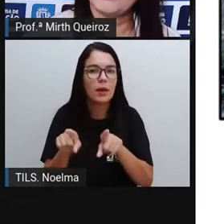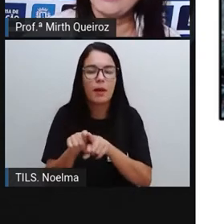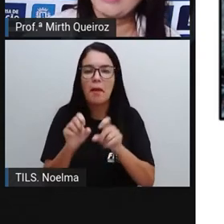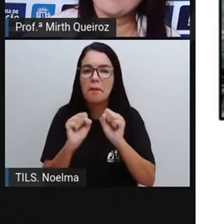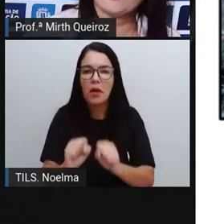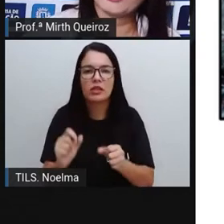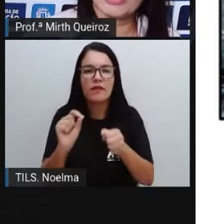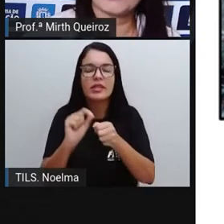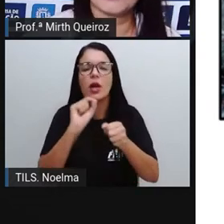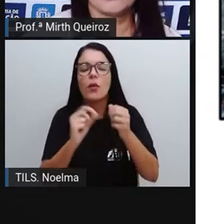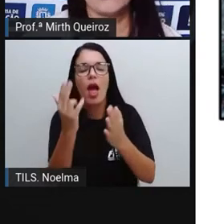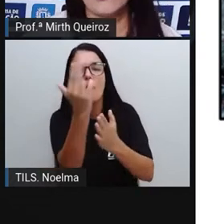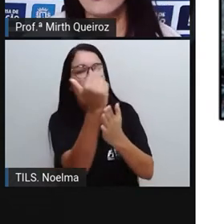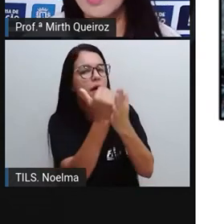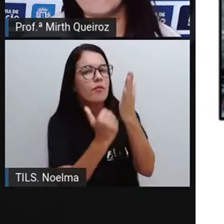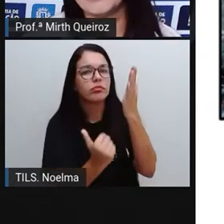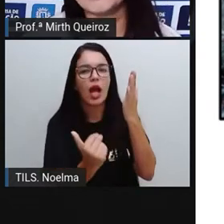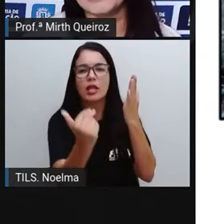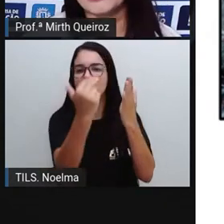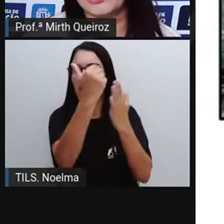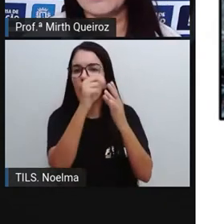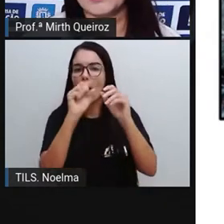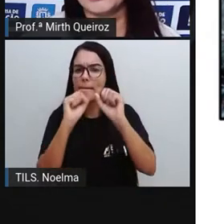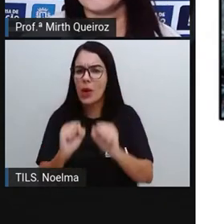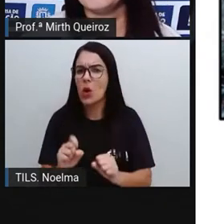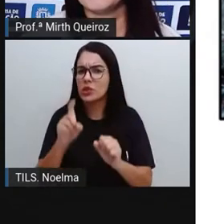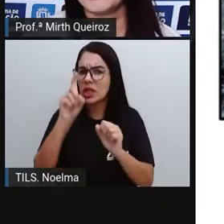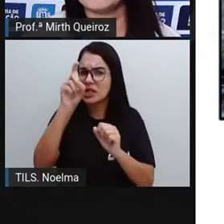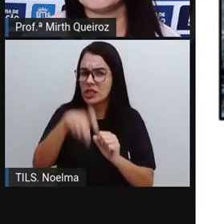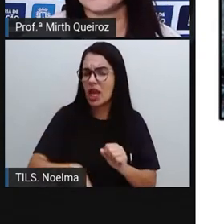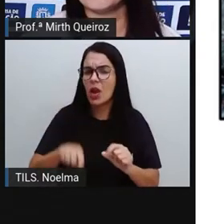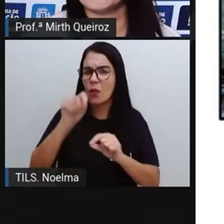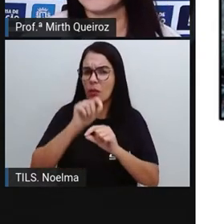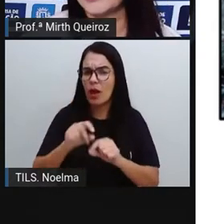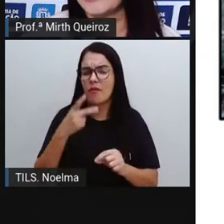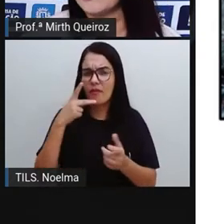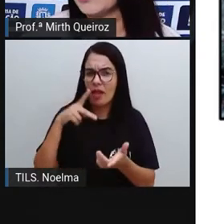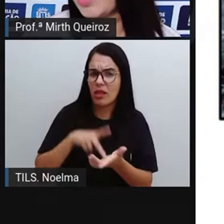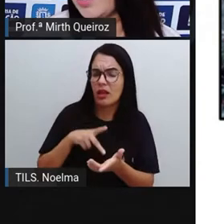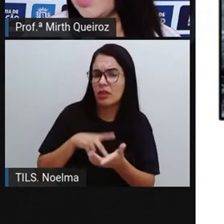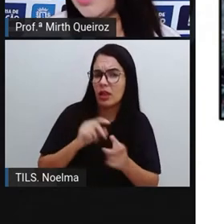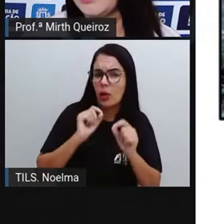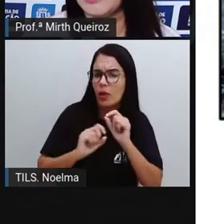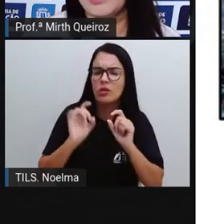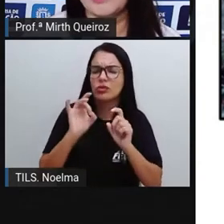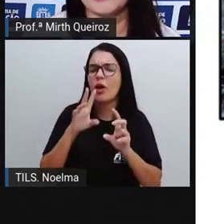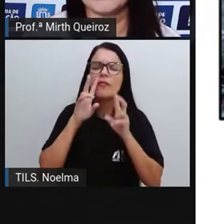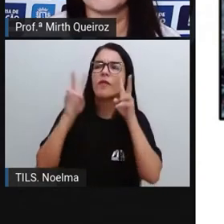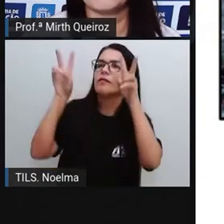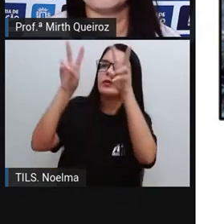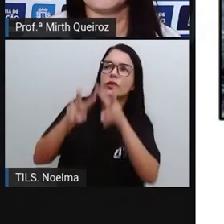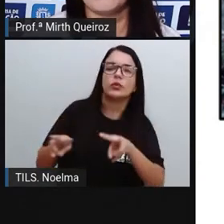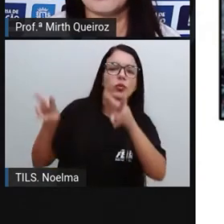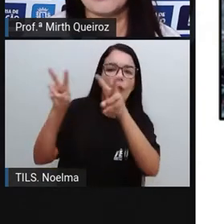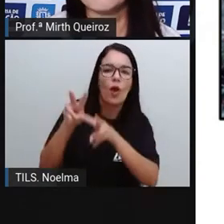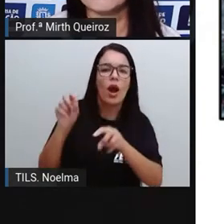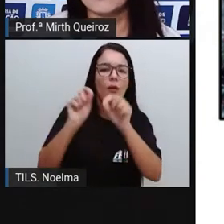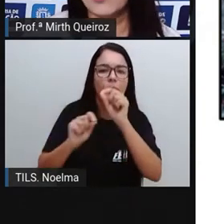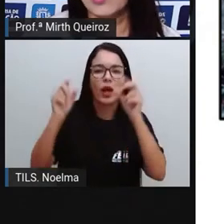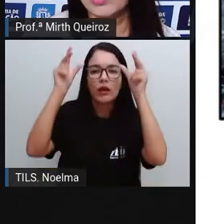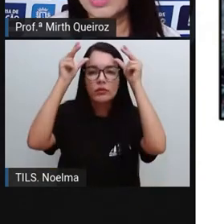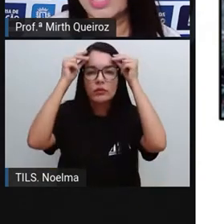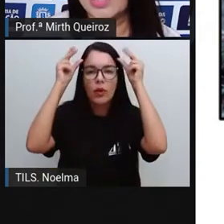pode ser abstrata ou representativa. Do grego do termo mosaico, mosen, que é relativo